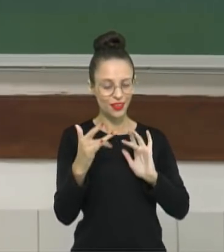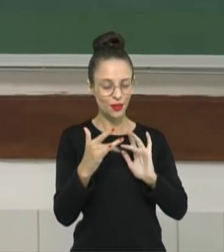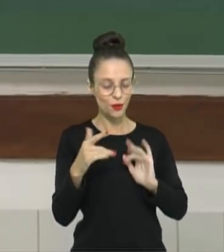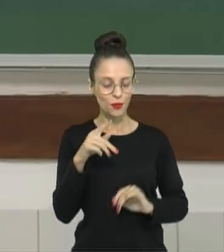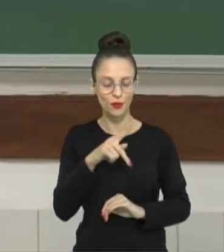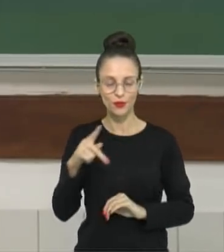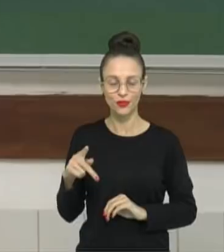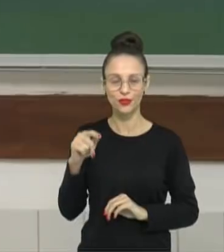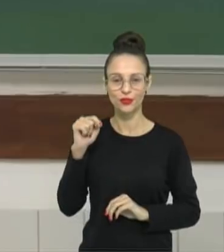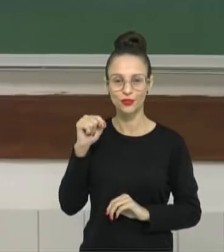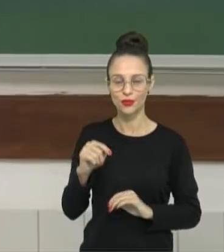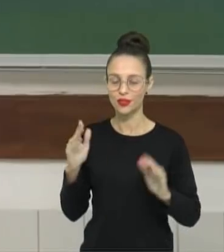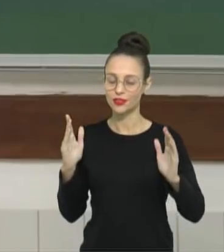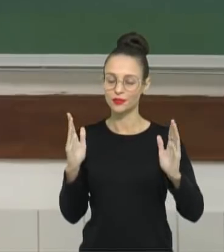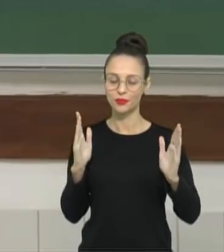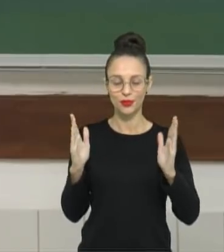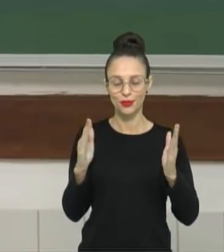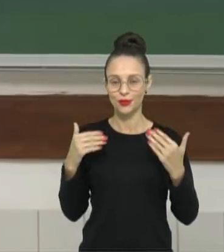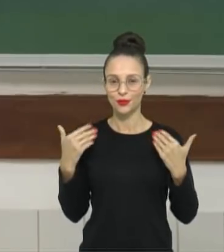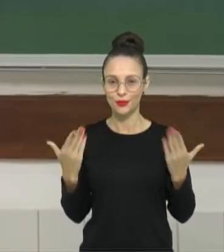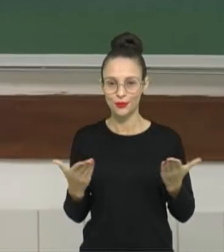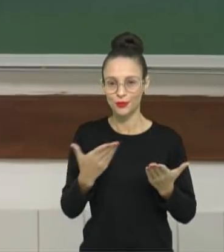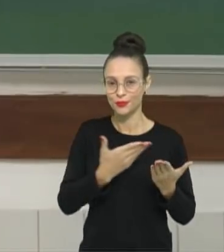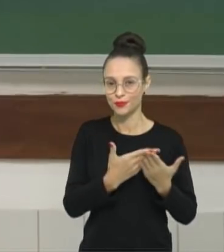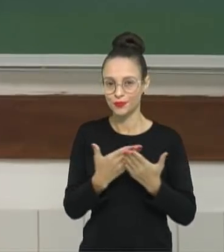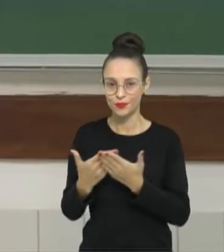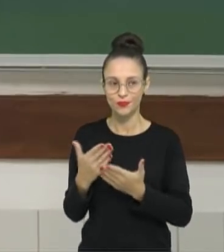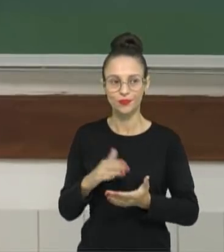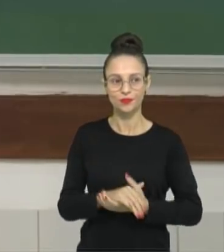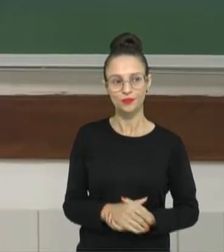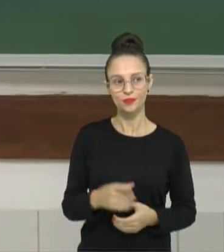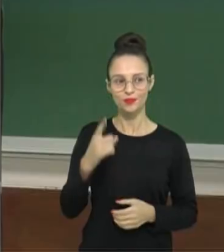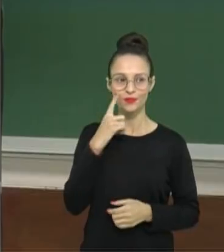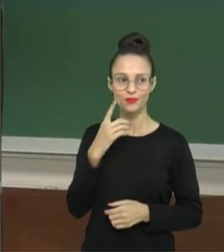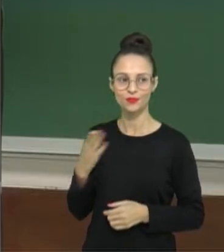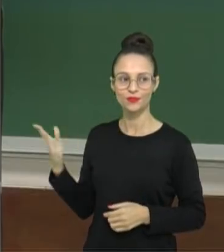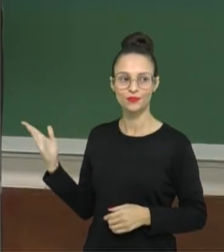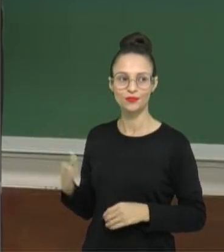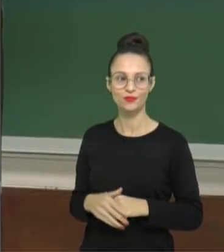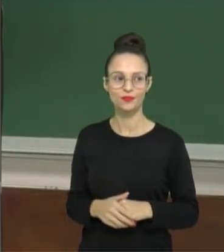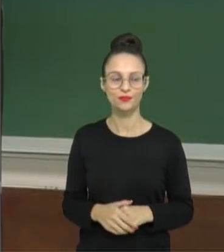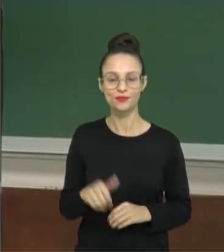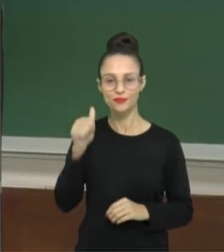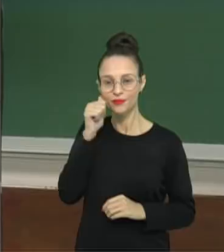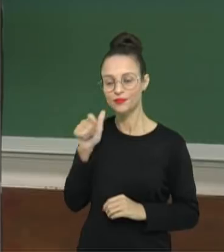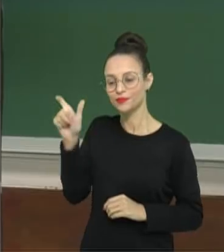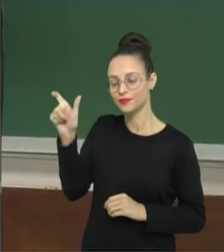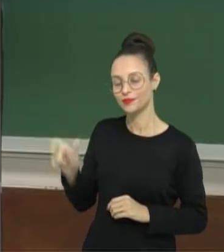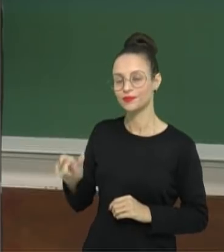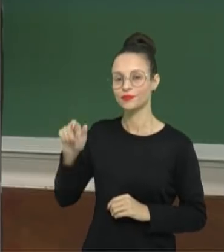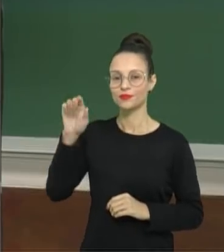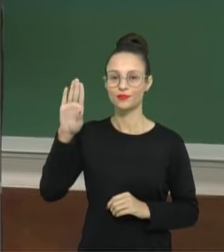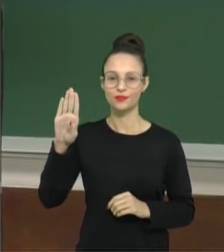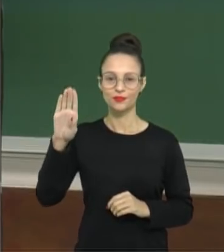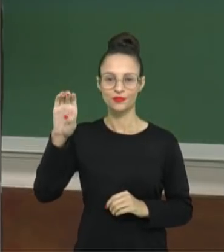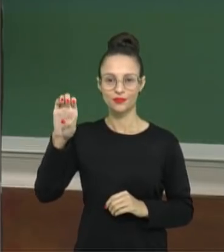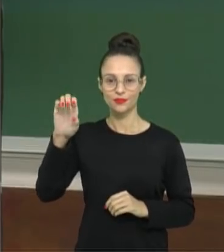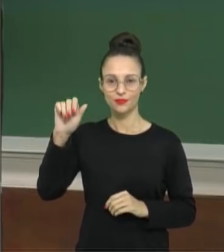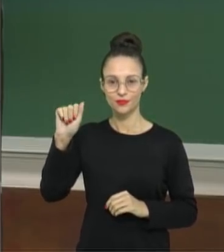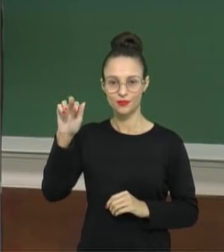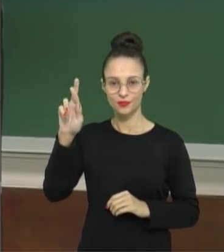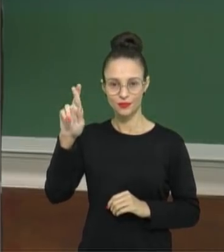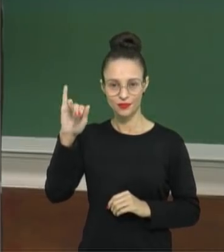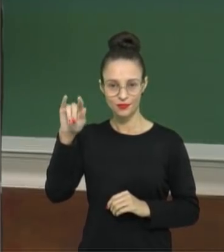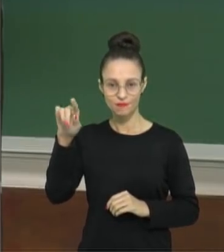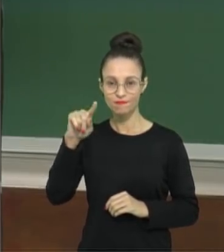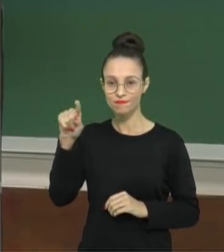a teacher nesse período aí das nossas aulas? Olha só, nós temos a Beatriz. Ela pediu para